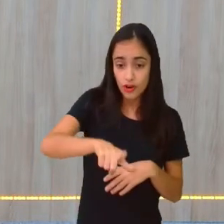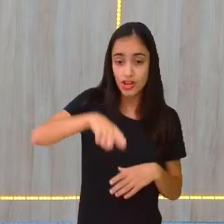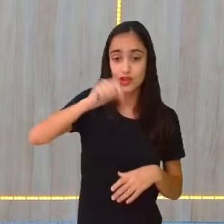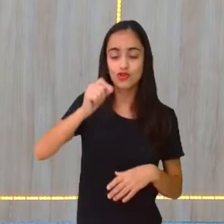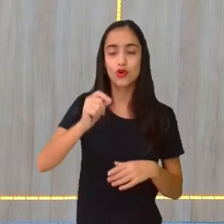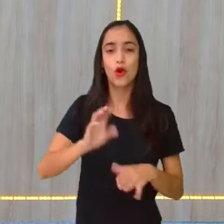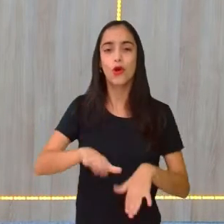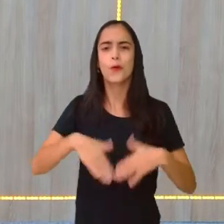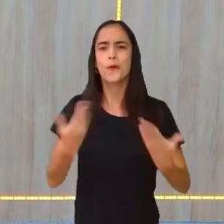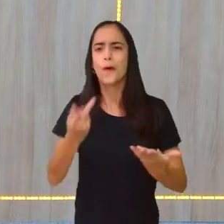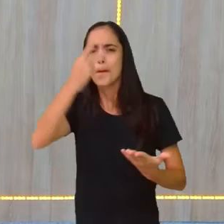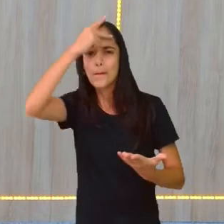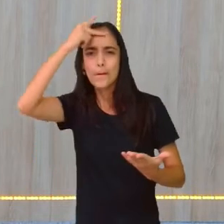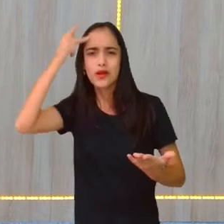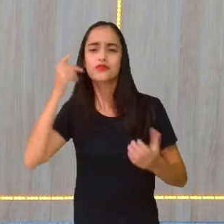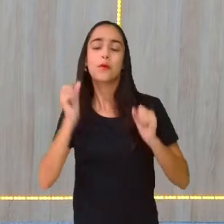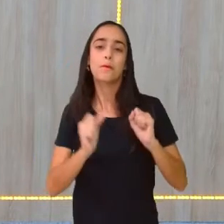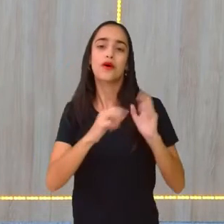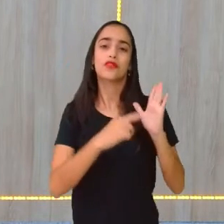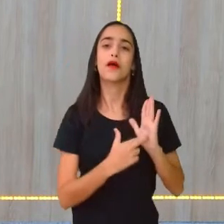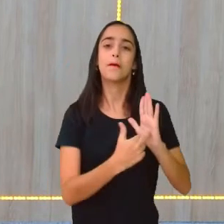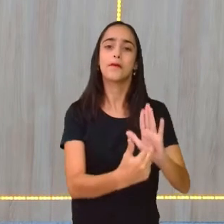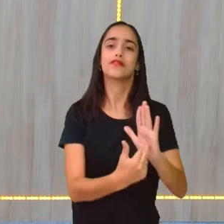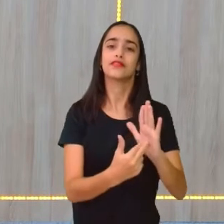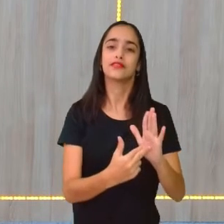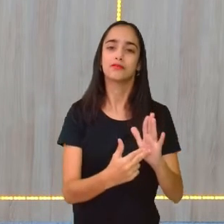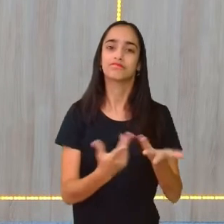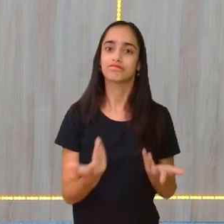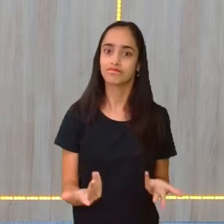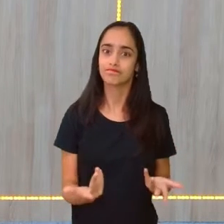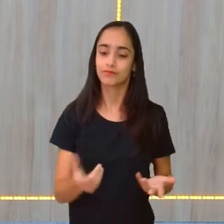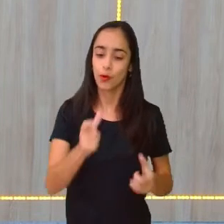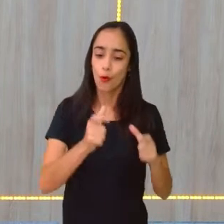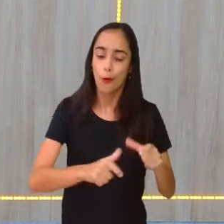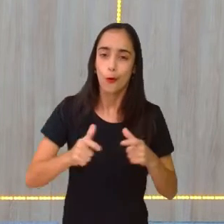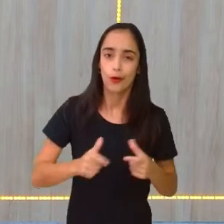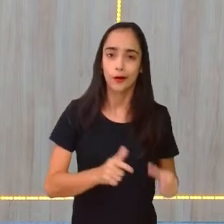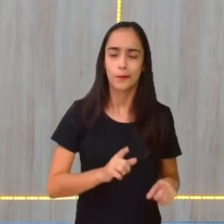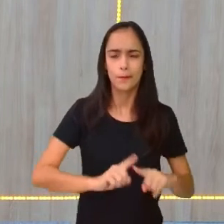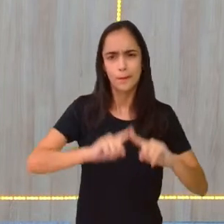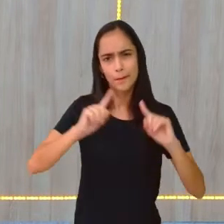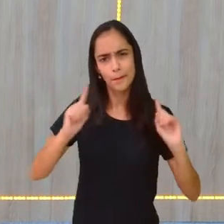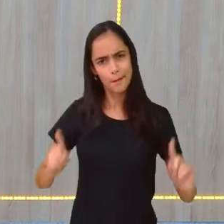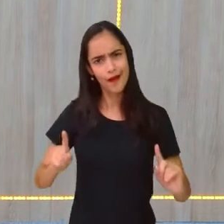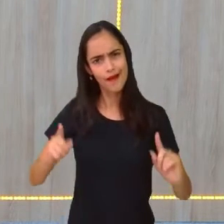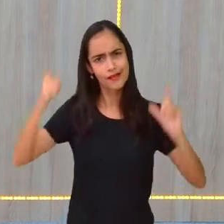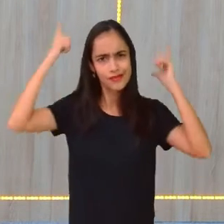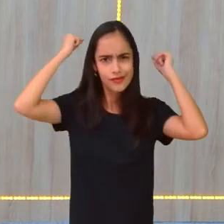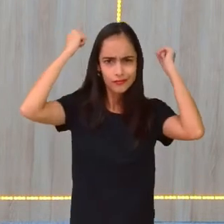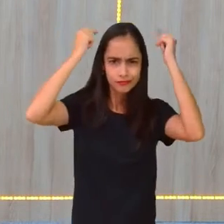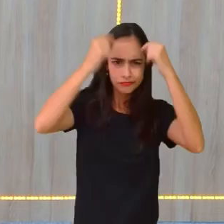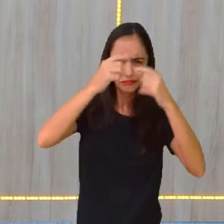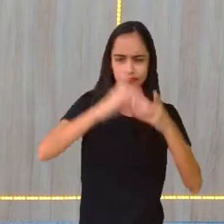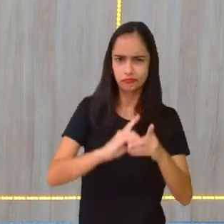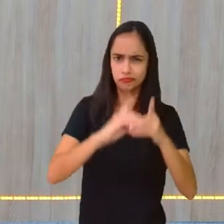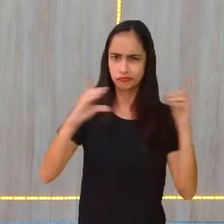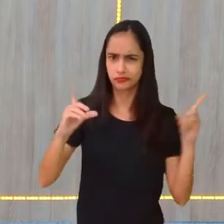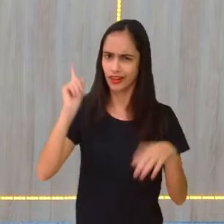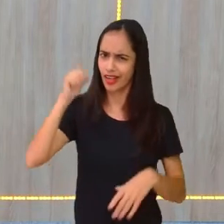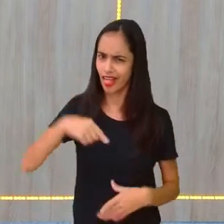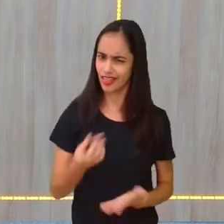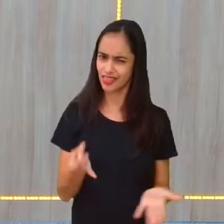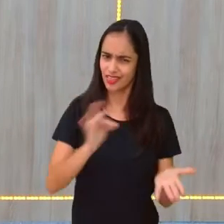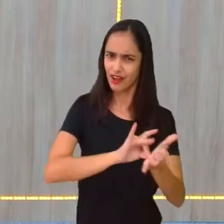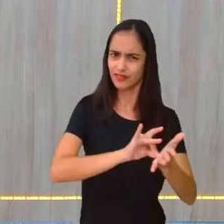representantes. Mas será que essa democracia grega ela era tão democrática assim? Então